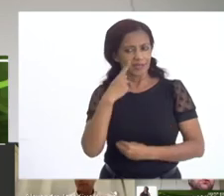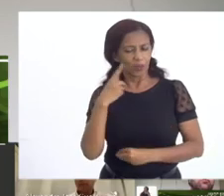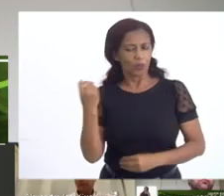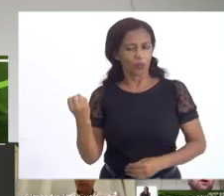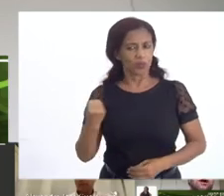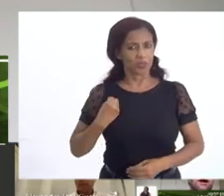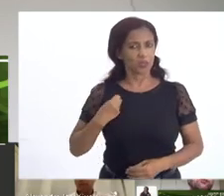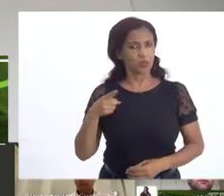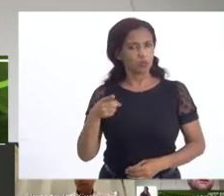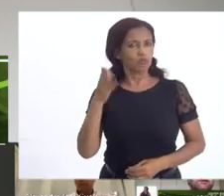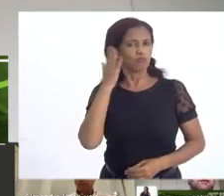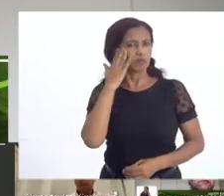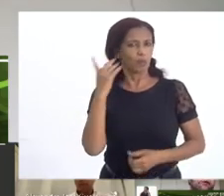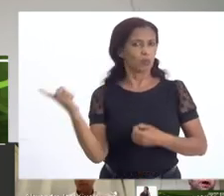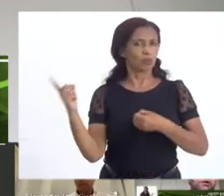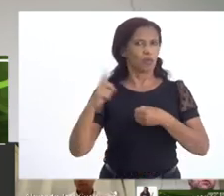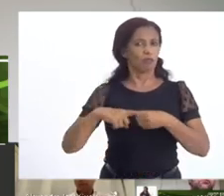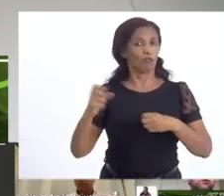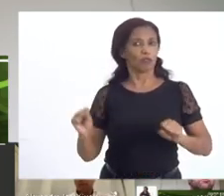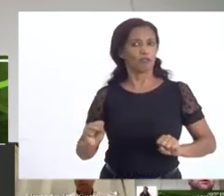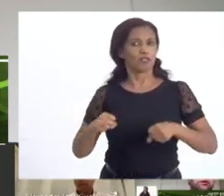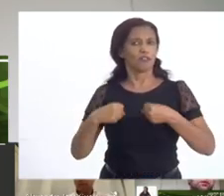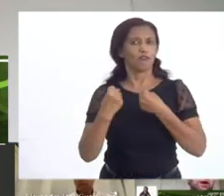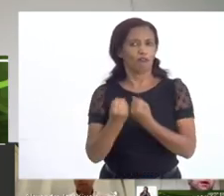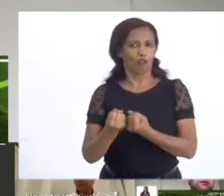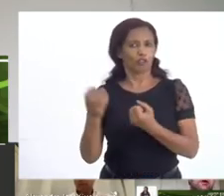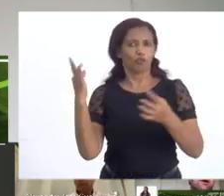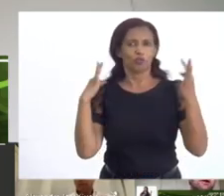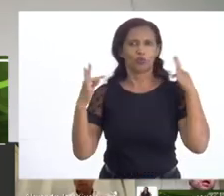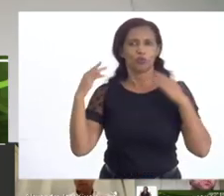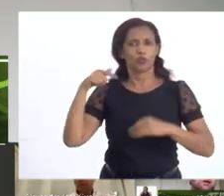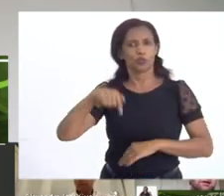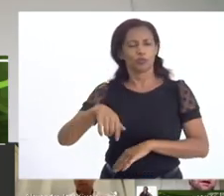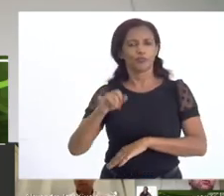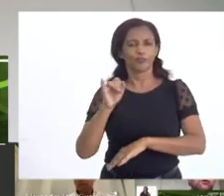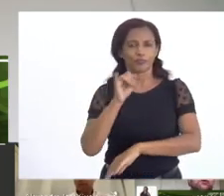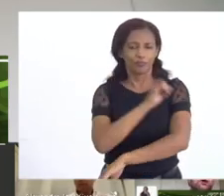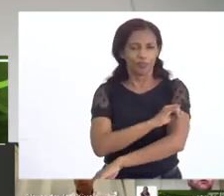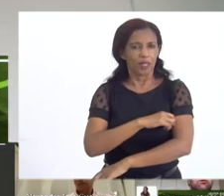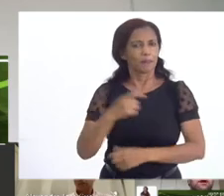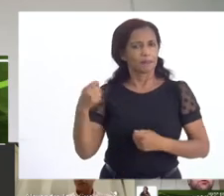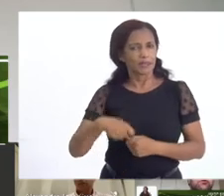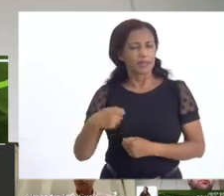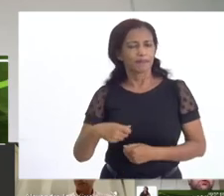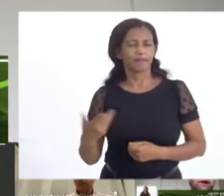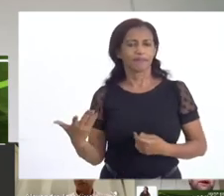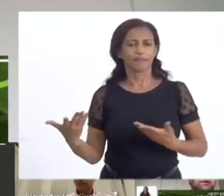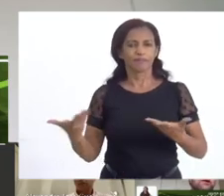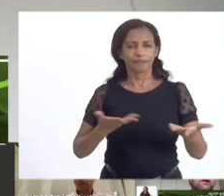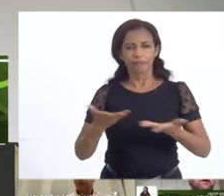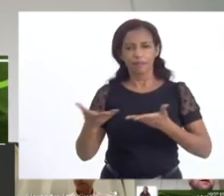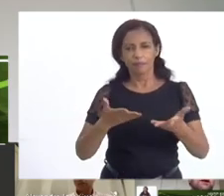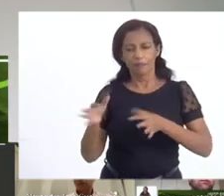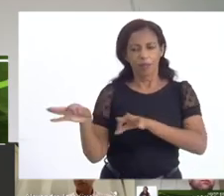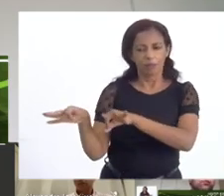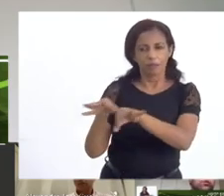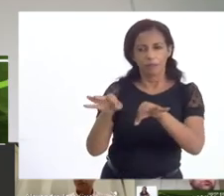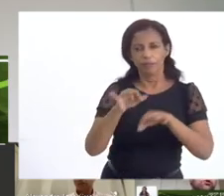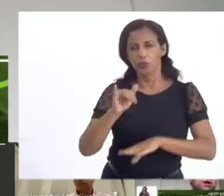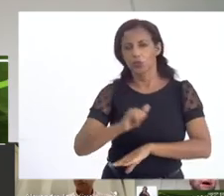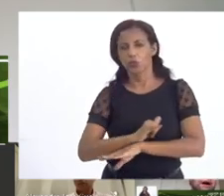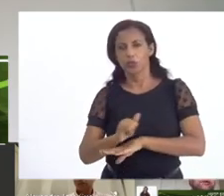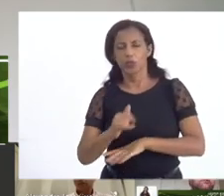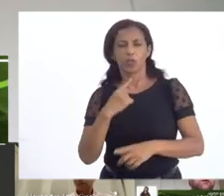o quanto a retomada vai ser forte do turismo aqui no Rio de Janeiro, e a gente precisa estar atuando com ações coordenadas, né, com